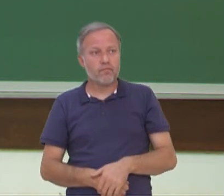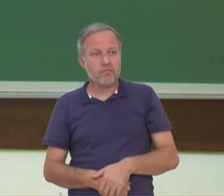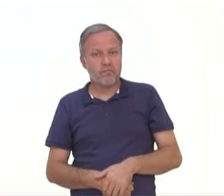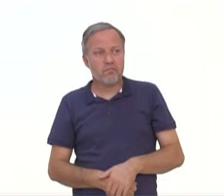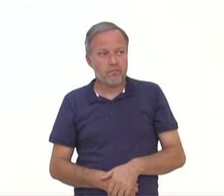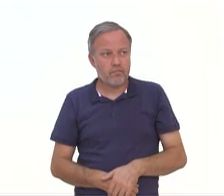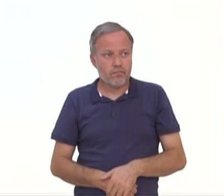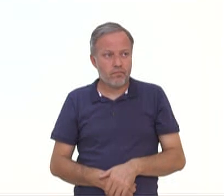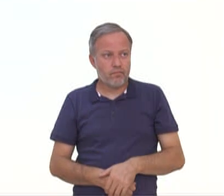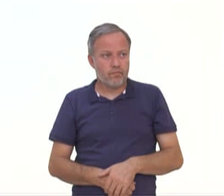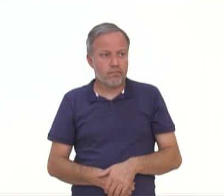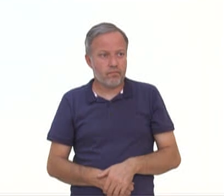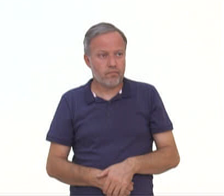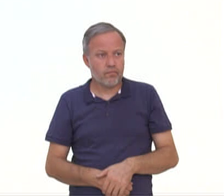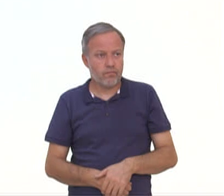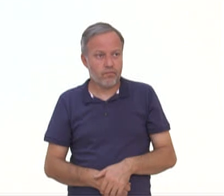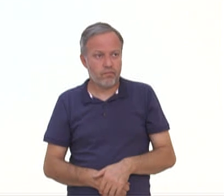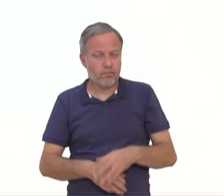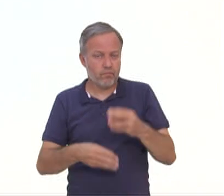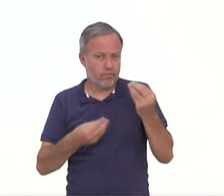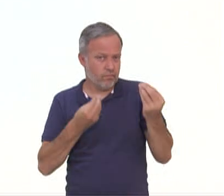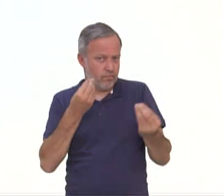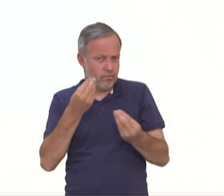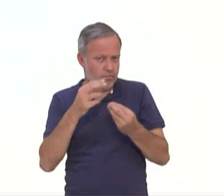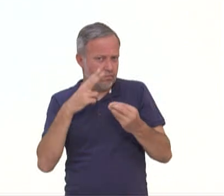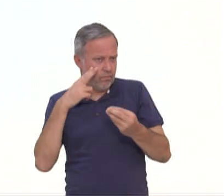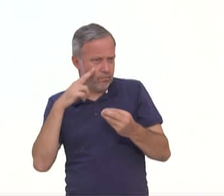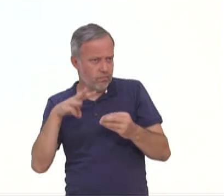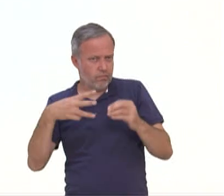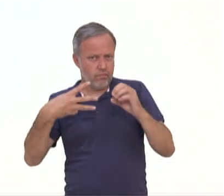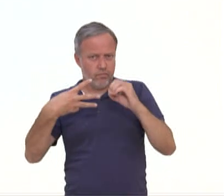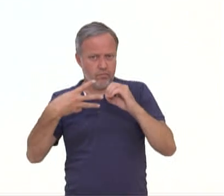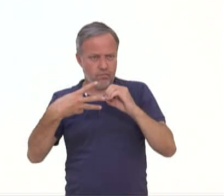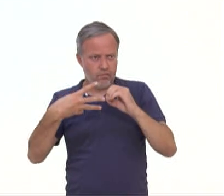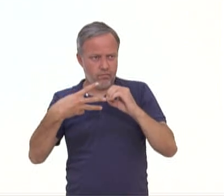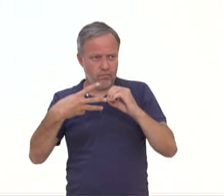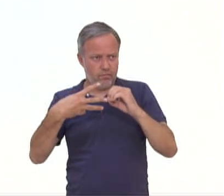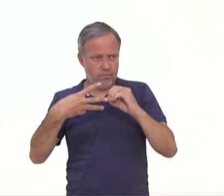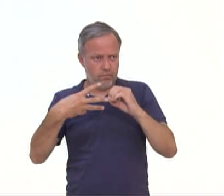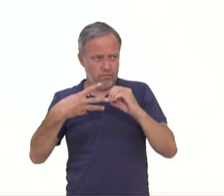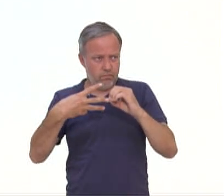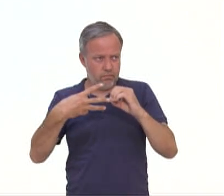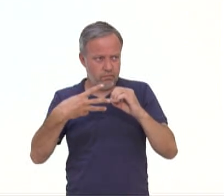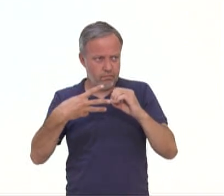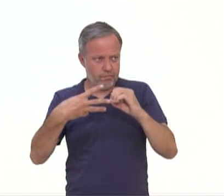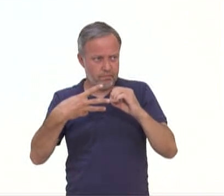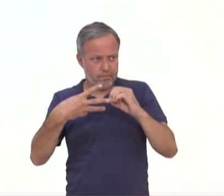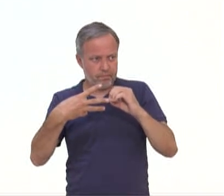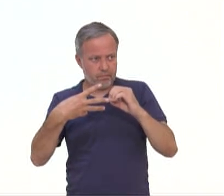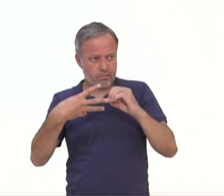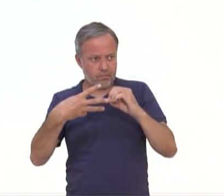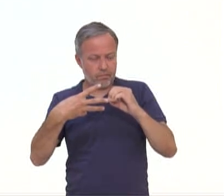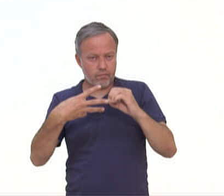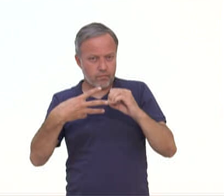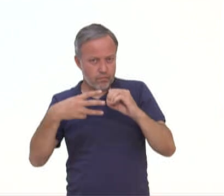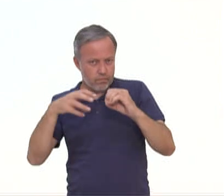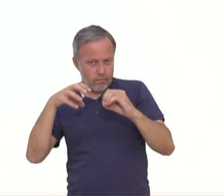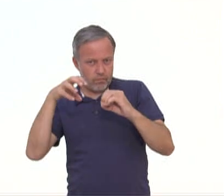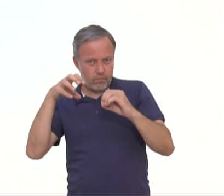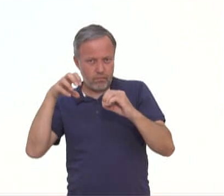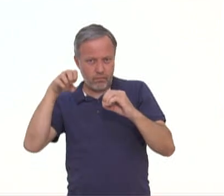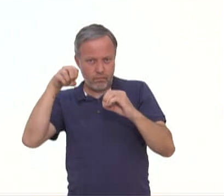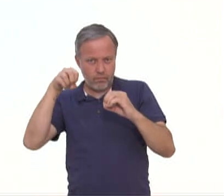Olá! Agora, como é enxergar uma célula olhando pelo microscópio de varredura, que é aquele que os elétrons